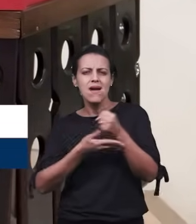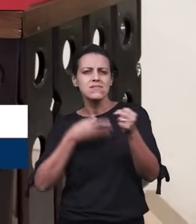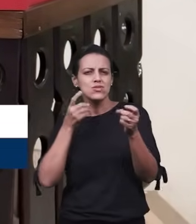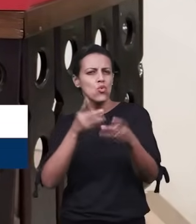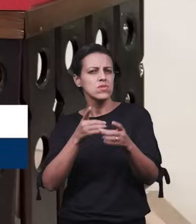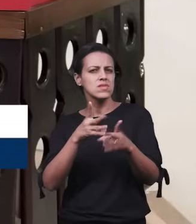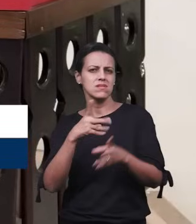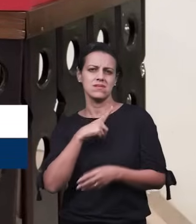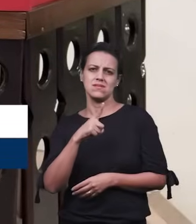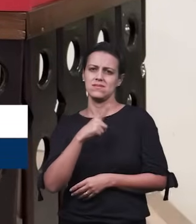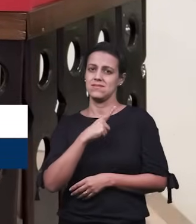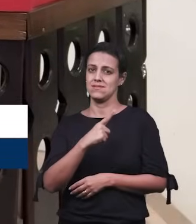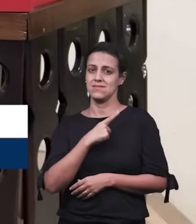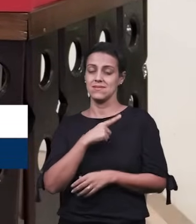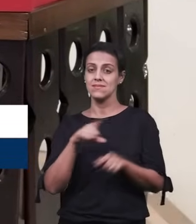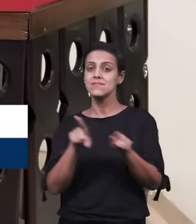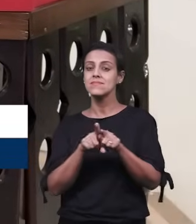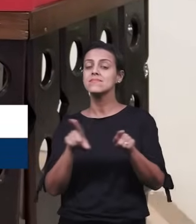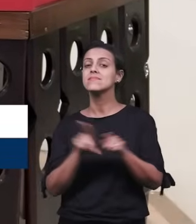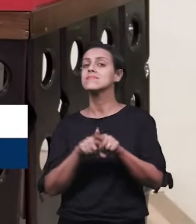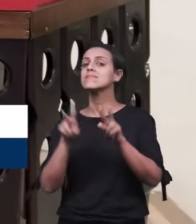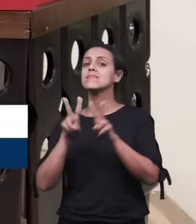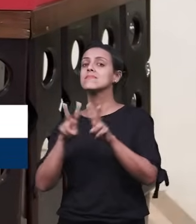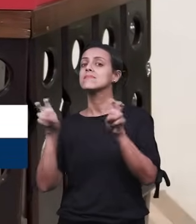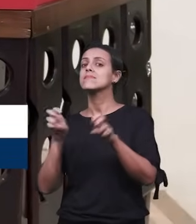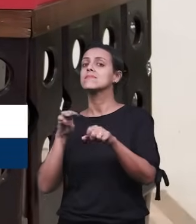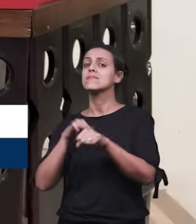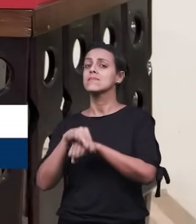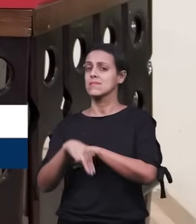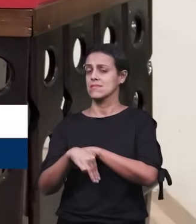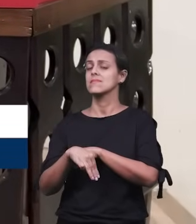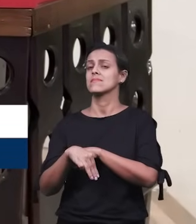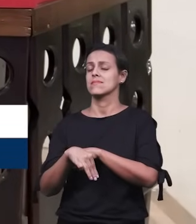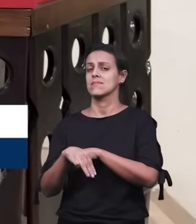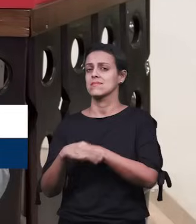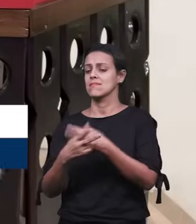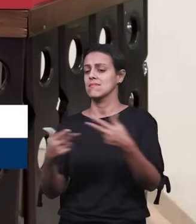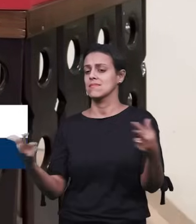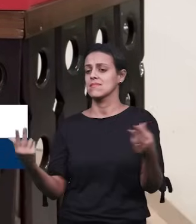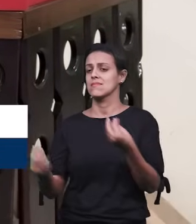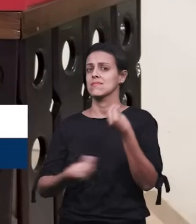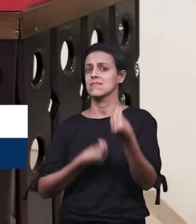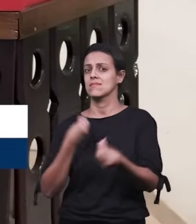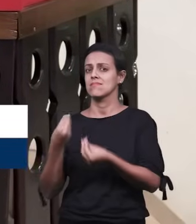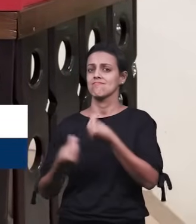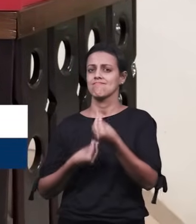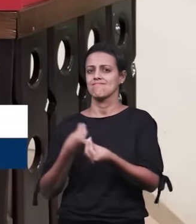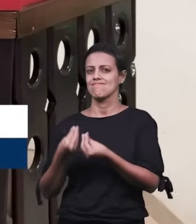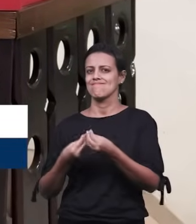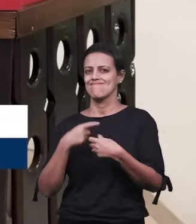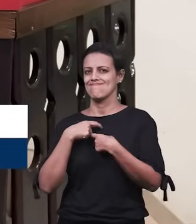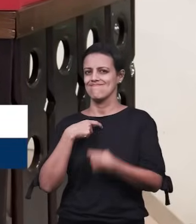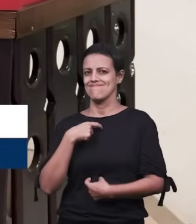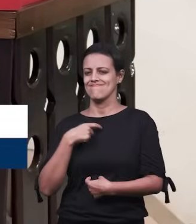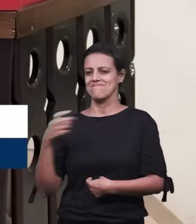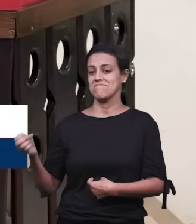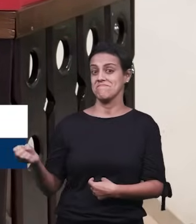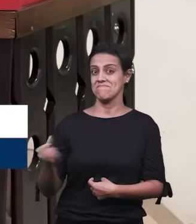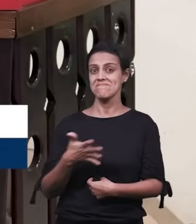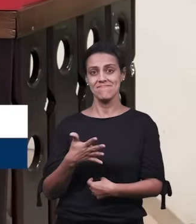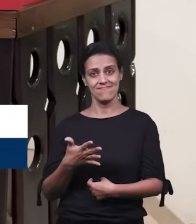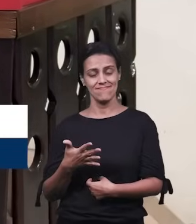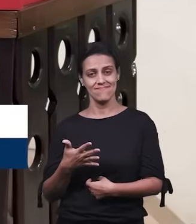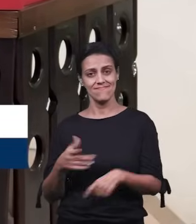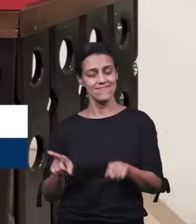base doutrinária, também acerca dos ministérios, aulas que visam a formação de